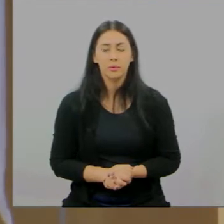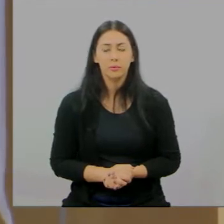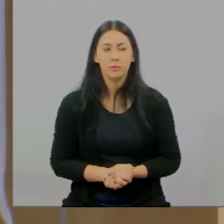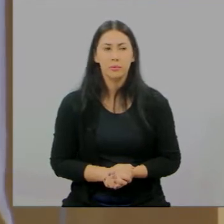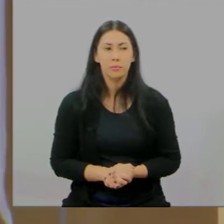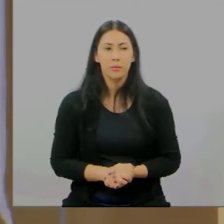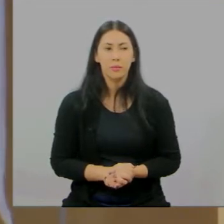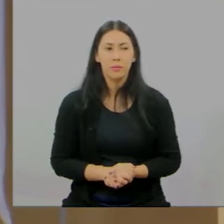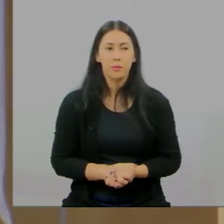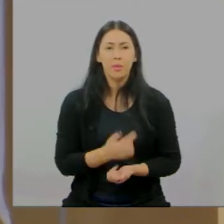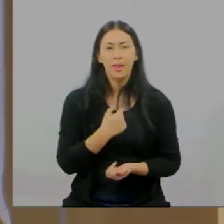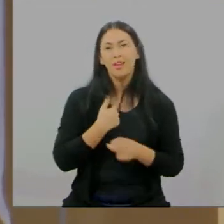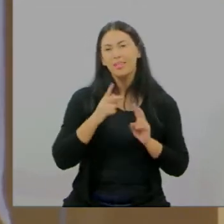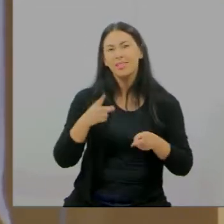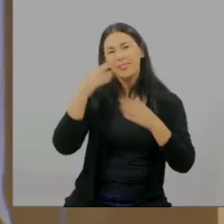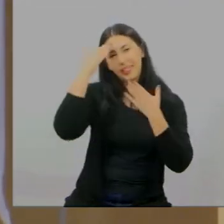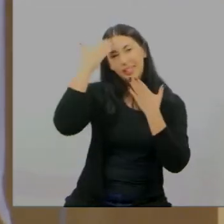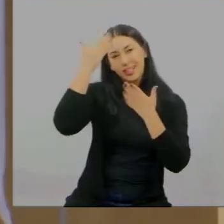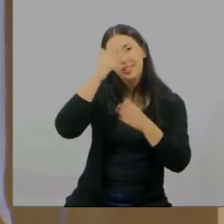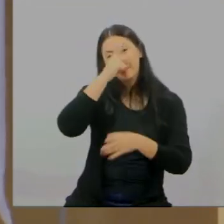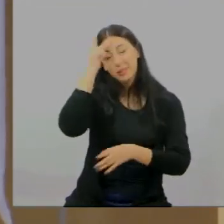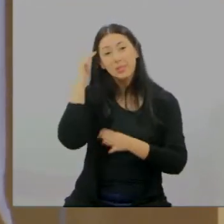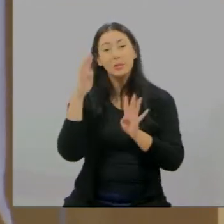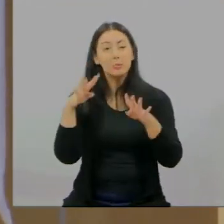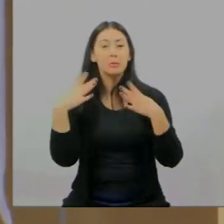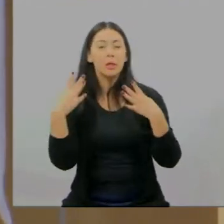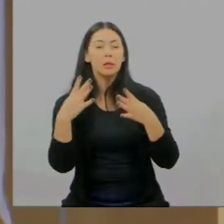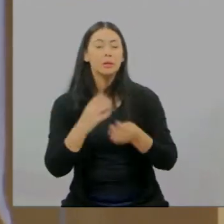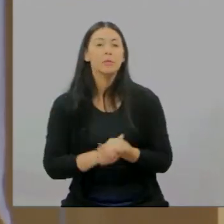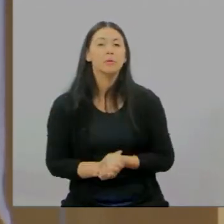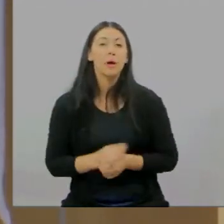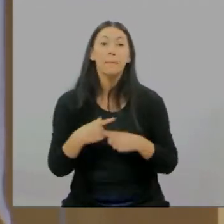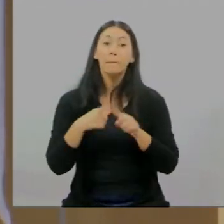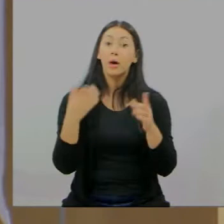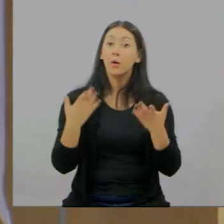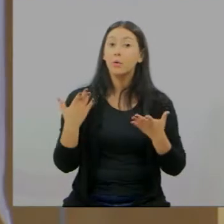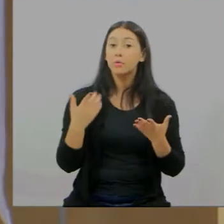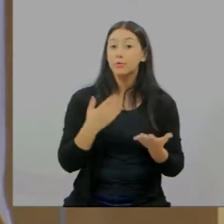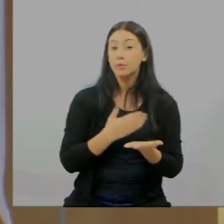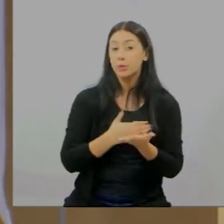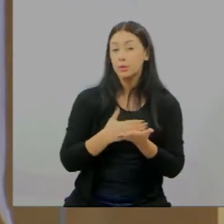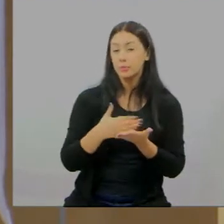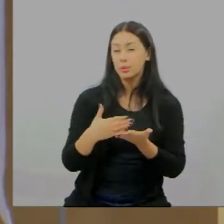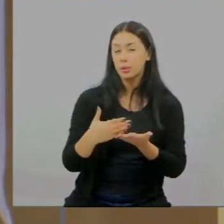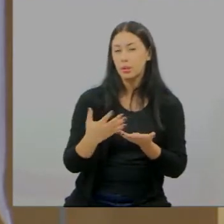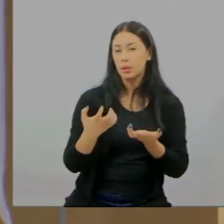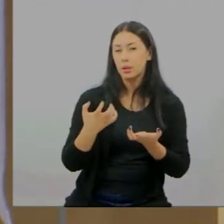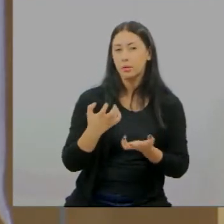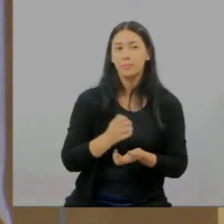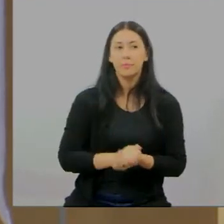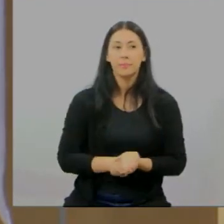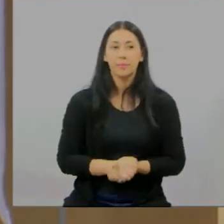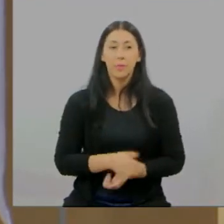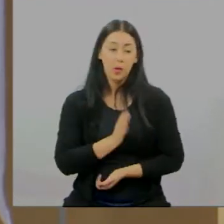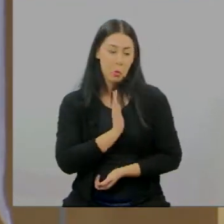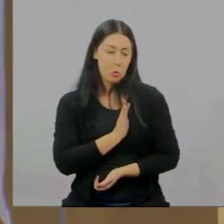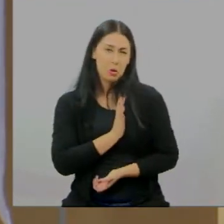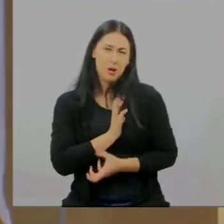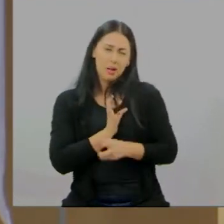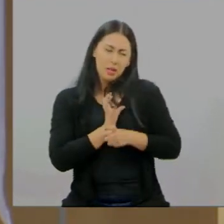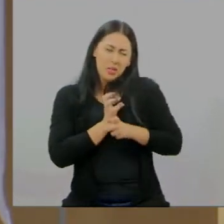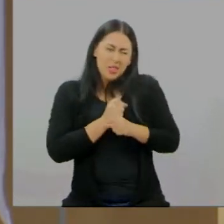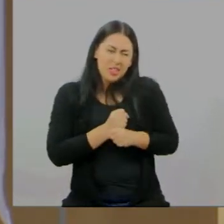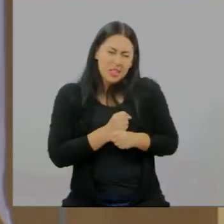Geralmente eu agradeço todo mundo que nos acompanha, mas hoje eu quero iniciar aqui, e meu coração está em luto,